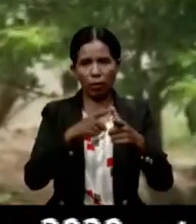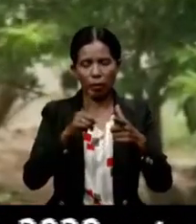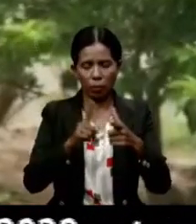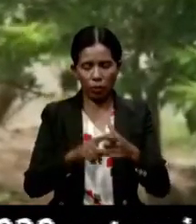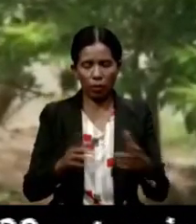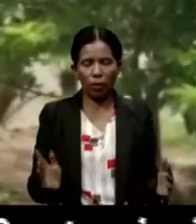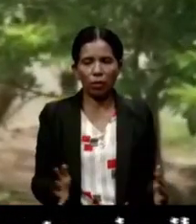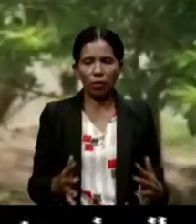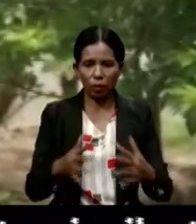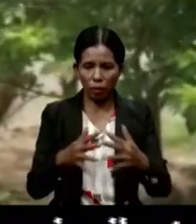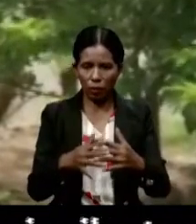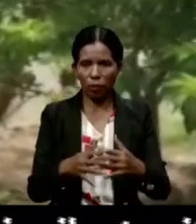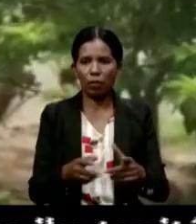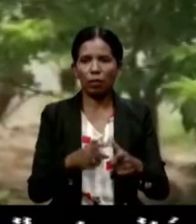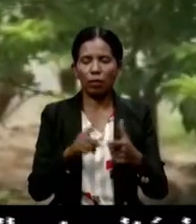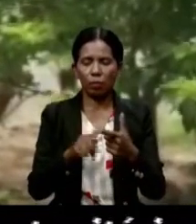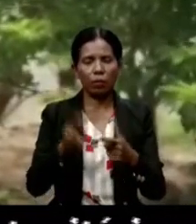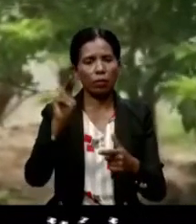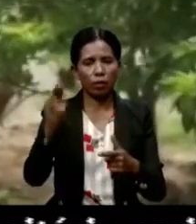datang, nia,